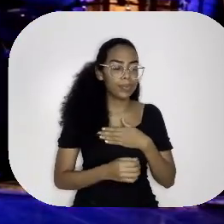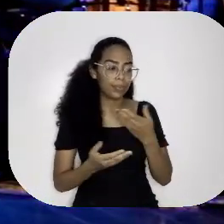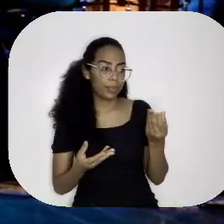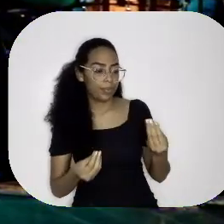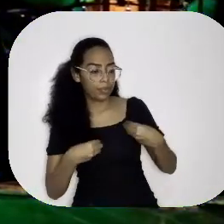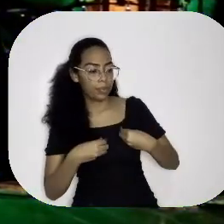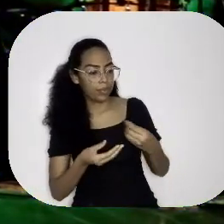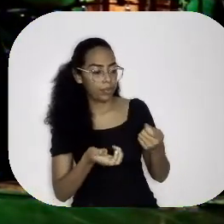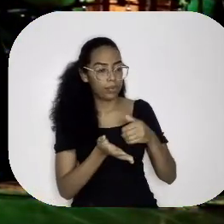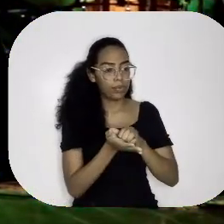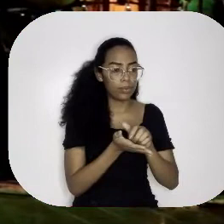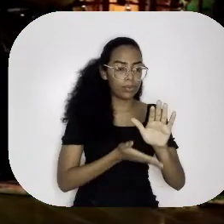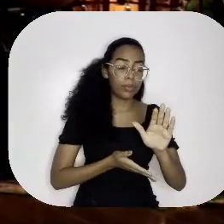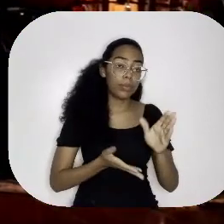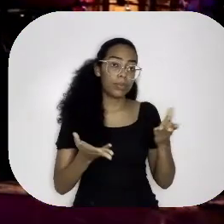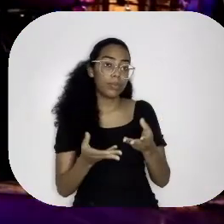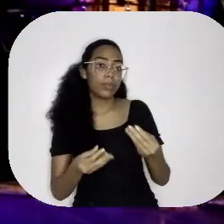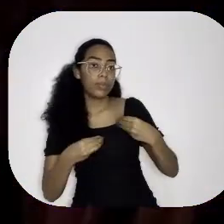Aquele que dá,